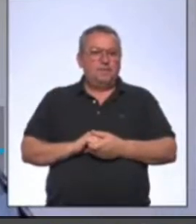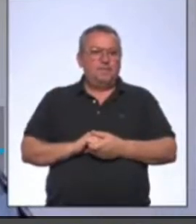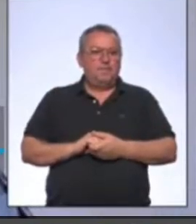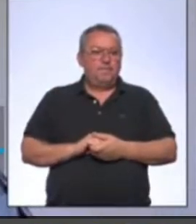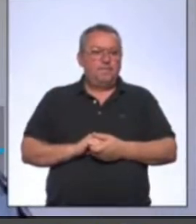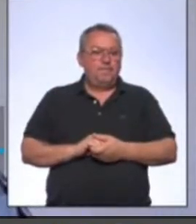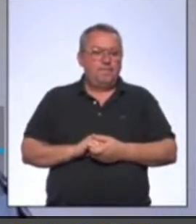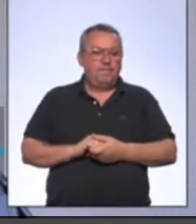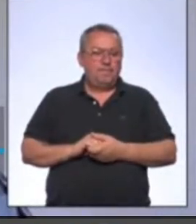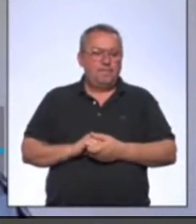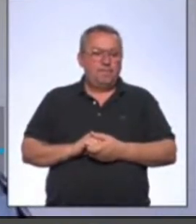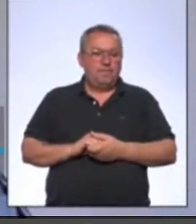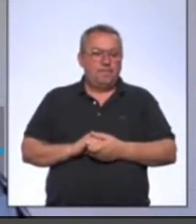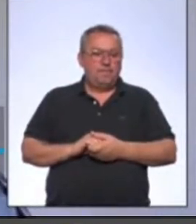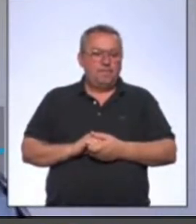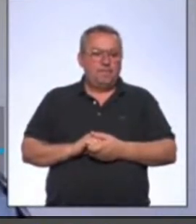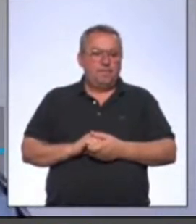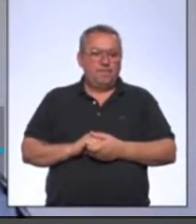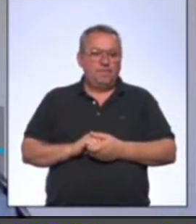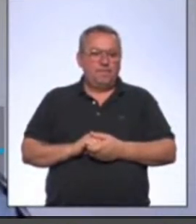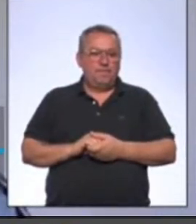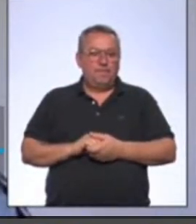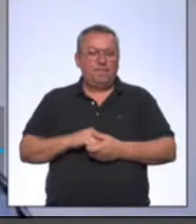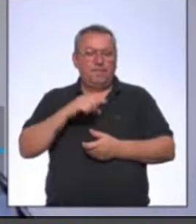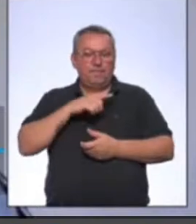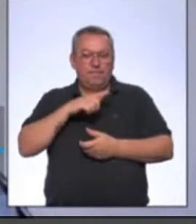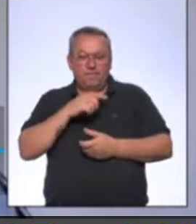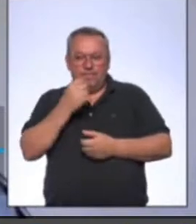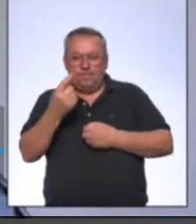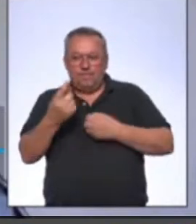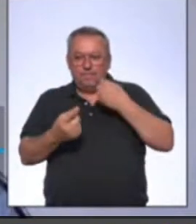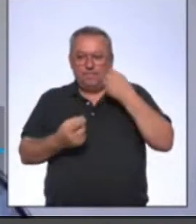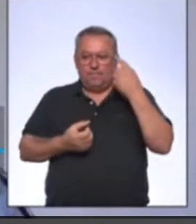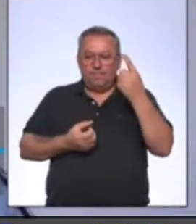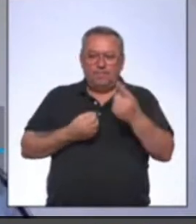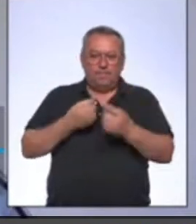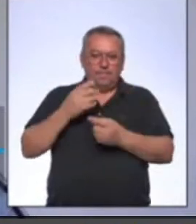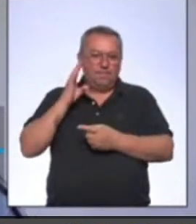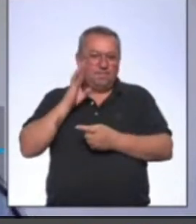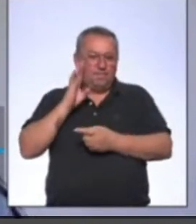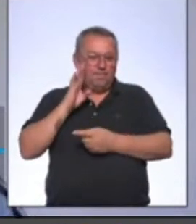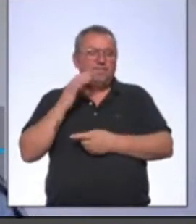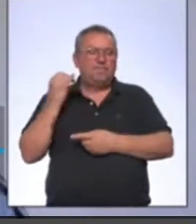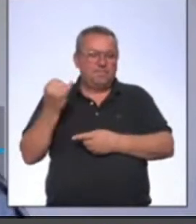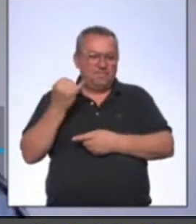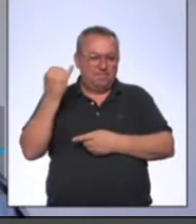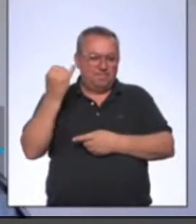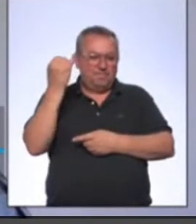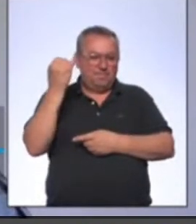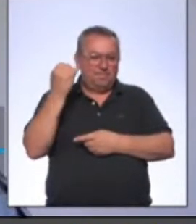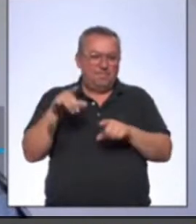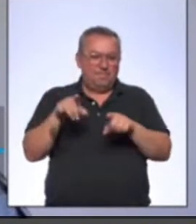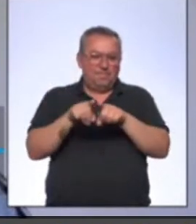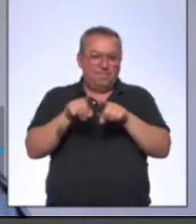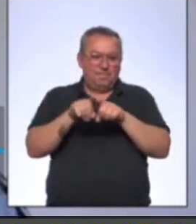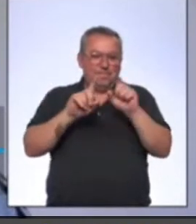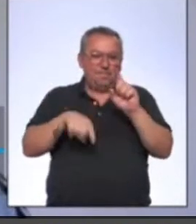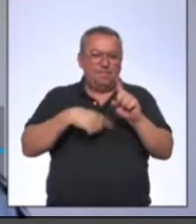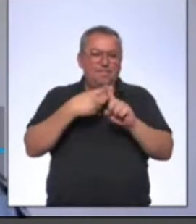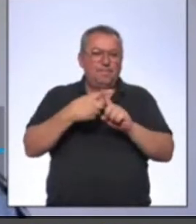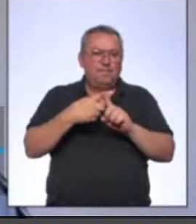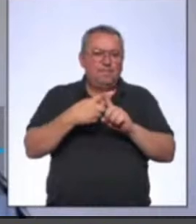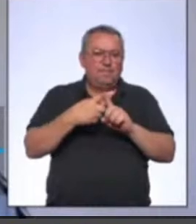Olá, professor. Nós temos aqui algumas perguntas muito pertinentes, como a maioria está